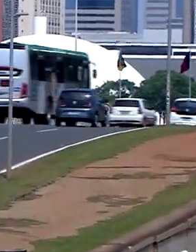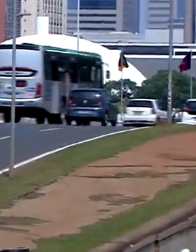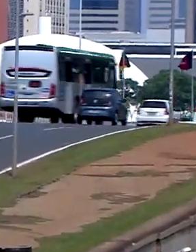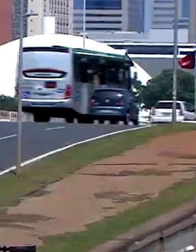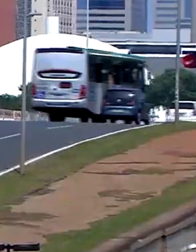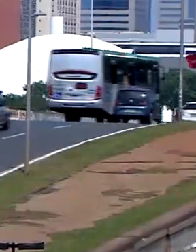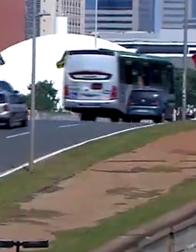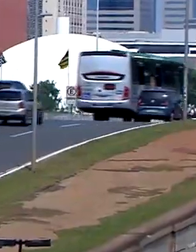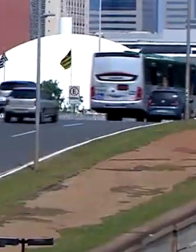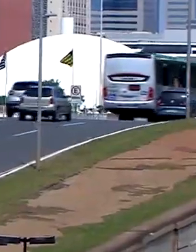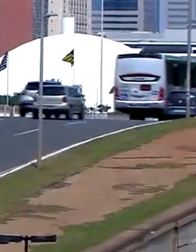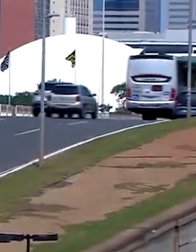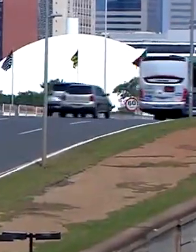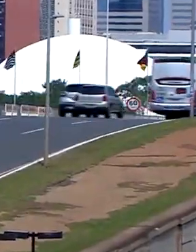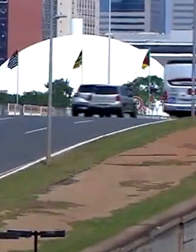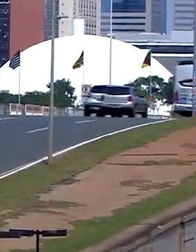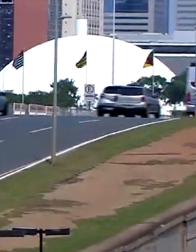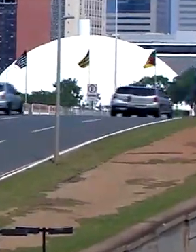Tchau.